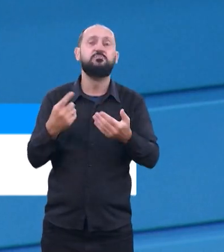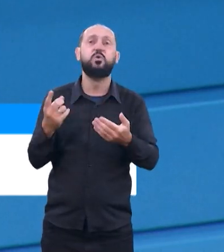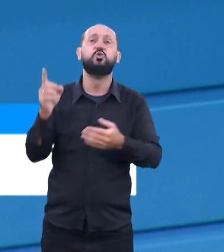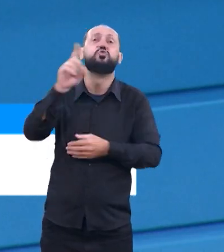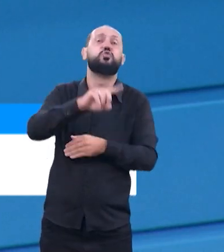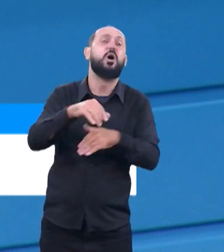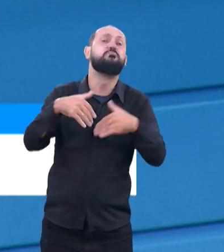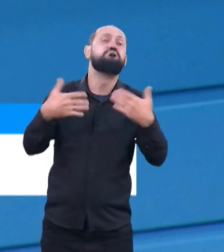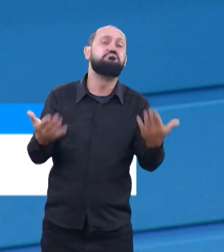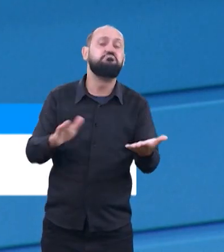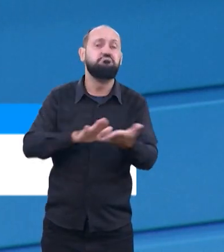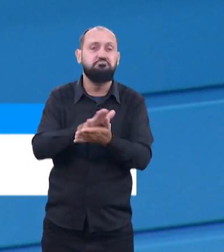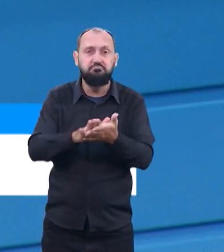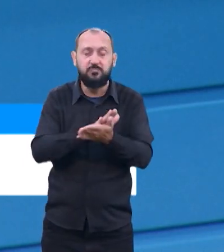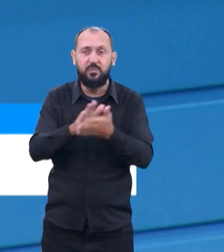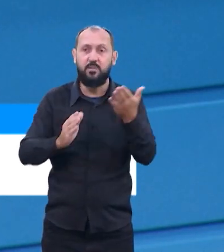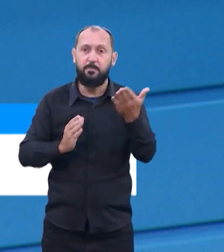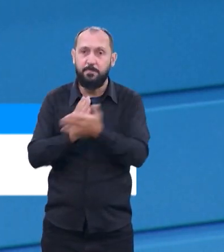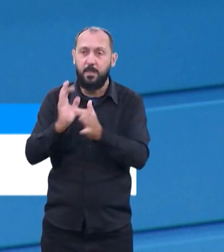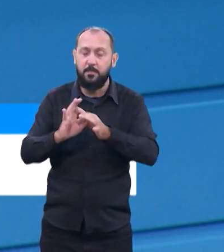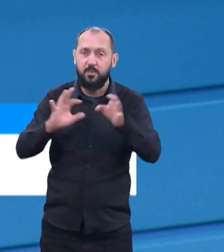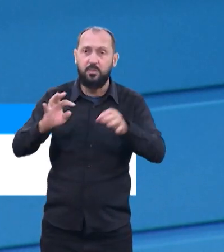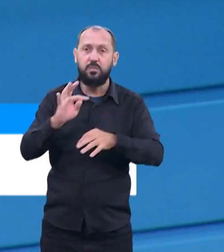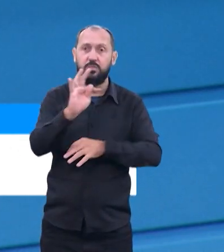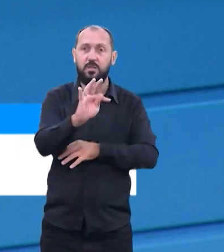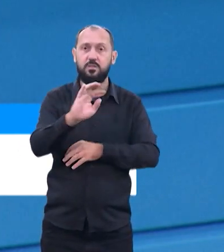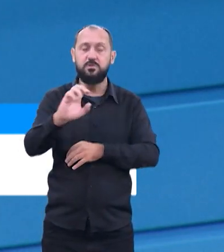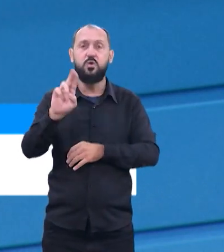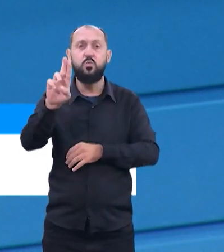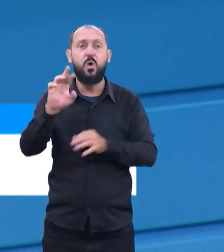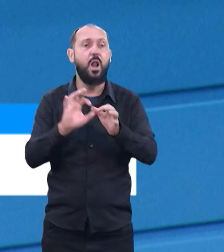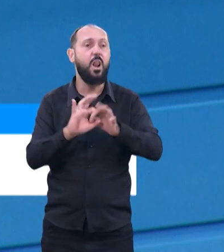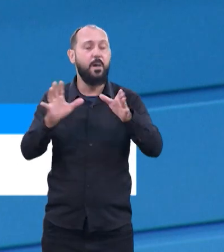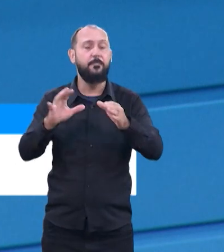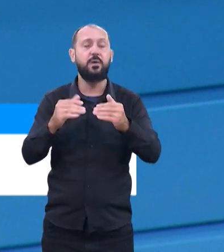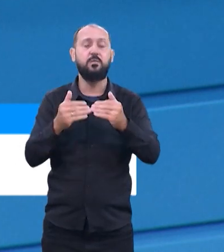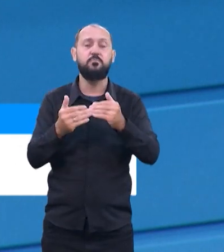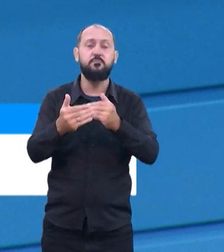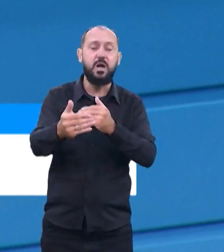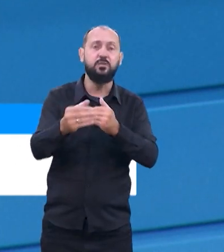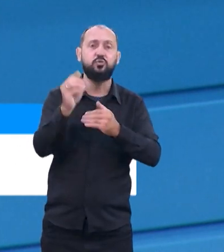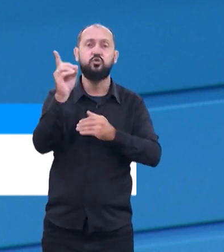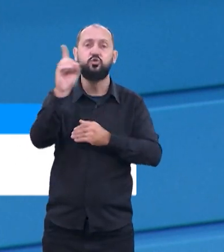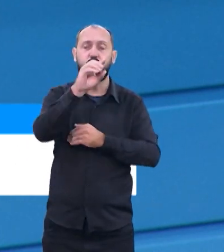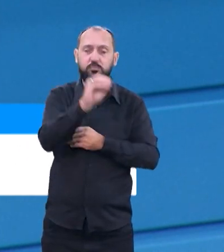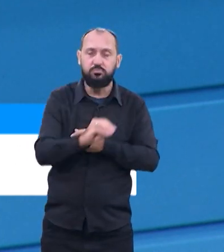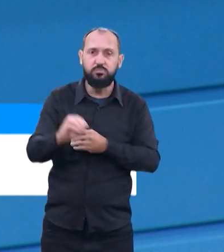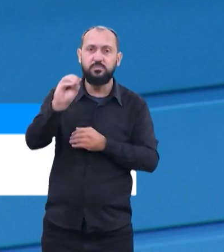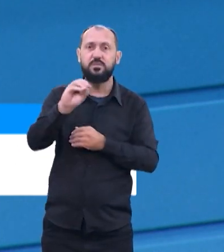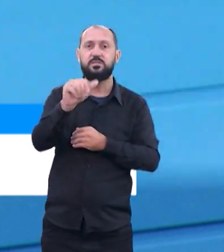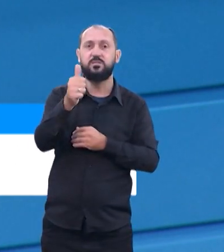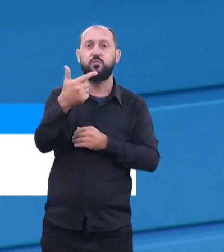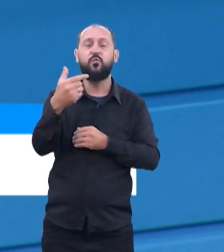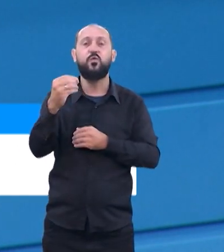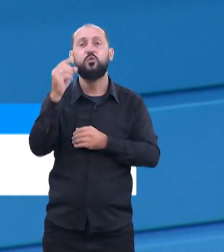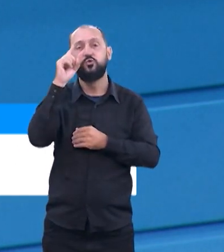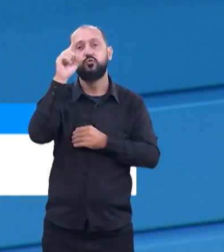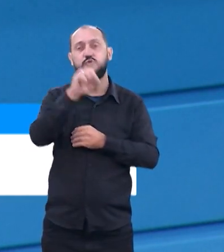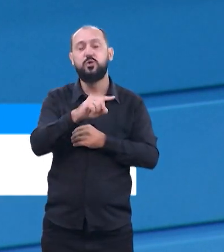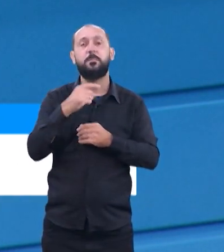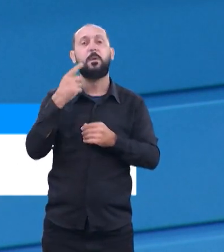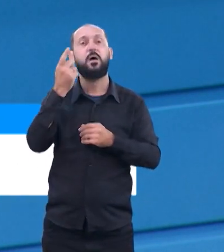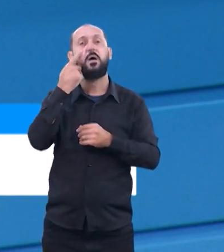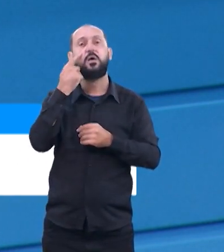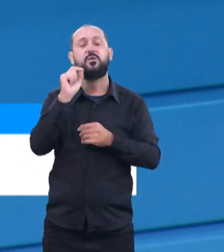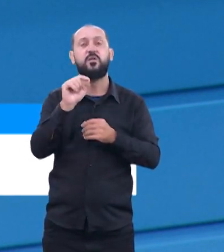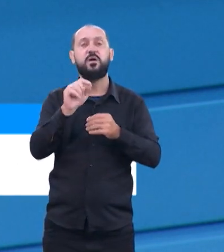as coisas não têm prazo, houve uma aprovação do TCU, e aí foi aberto um novo prazo, pelo que eu ouvi, 120 dias